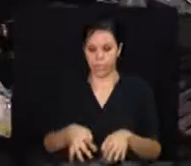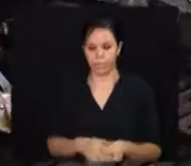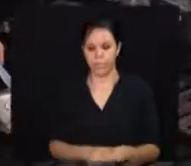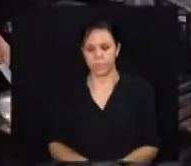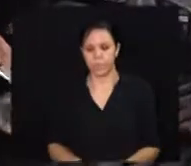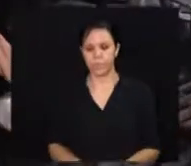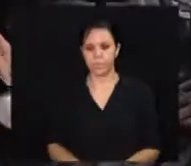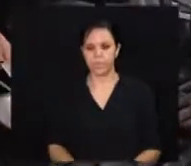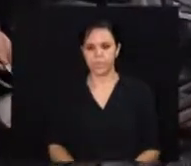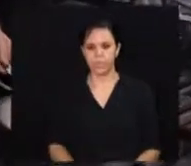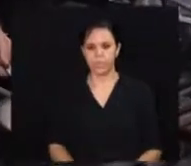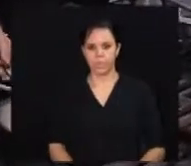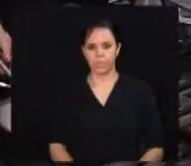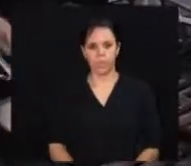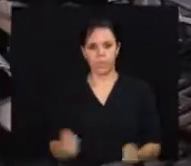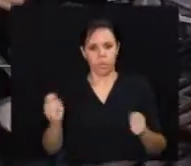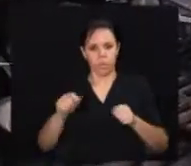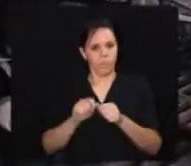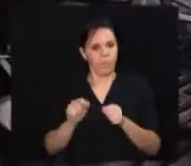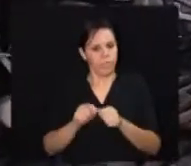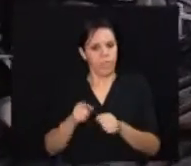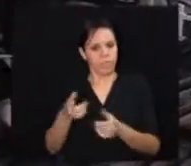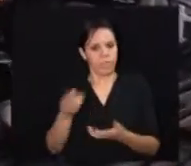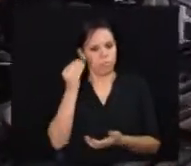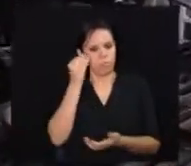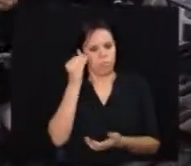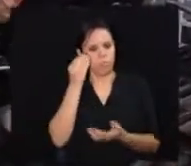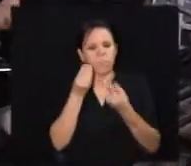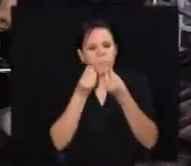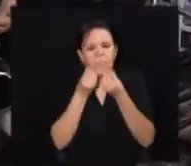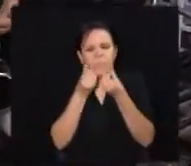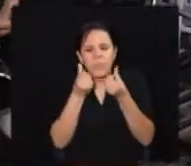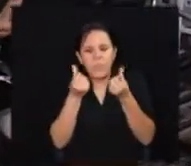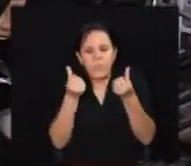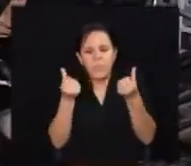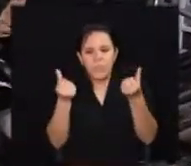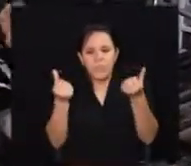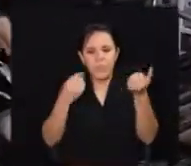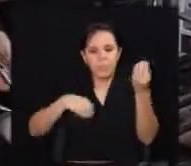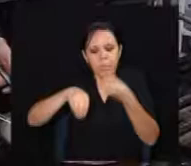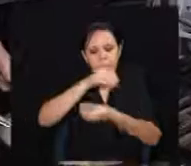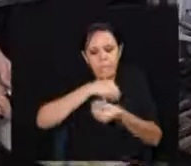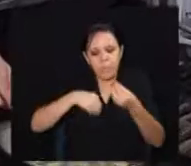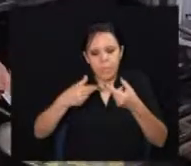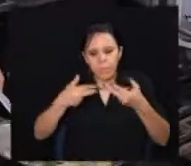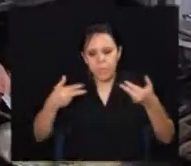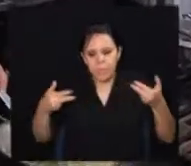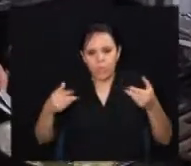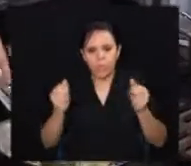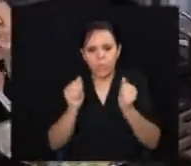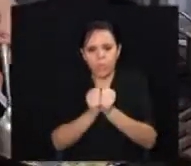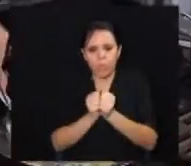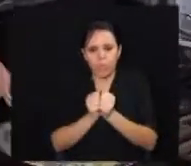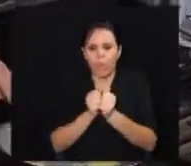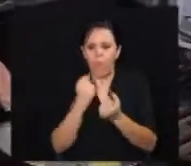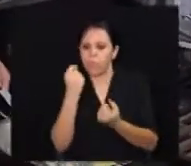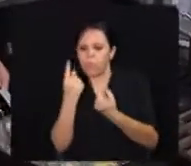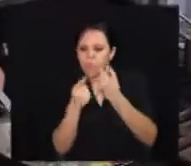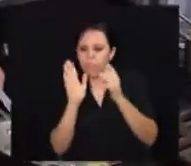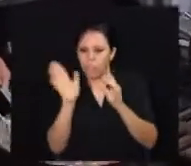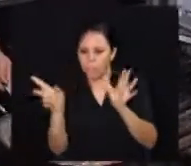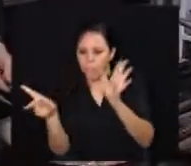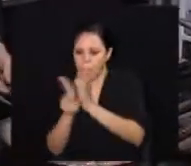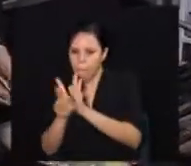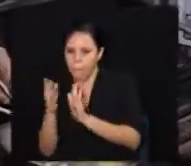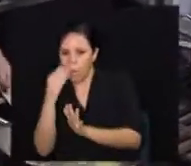gente poder já fazer o teste do sabor com todos os ingredientes juntos. Ah, tá. Né? Tem alguns ingredientes que tem um sal